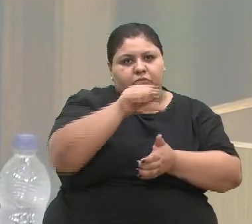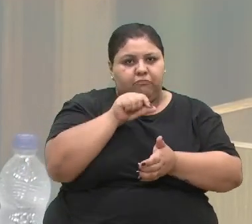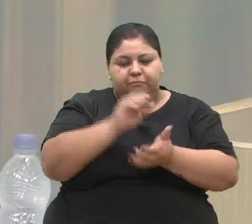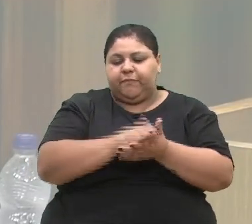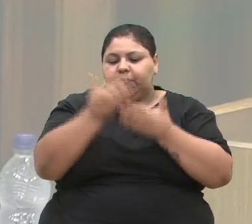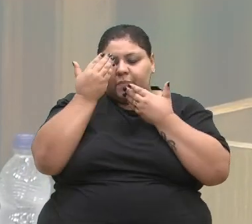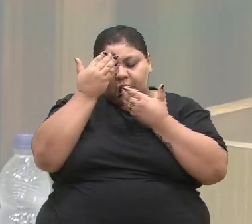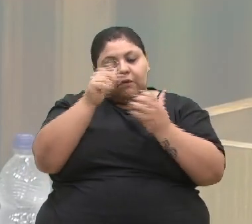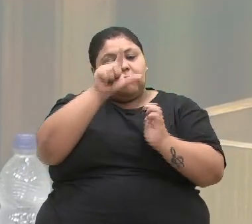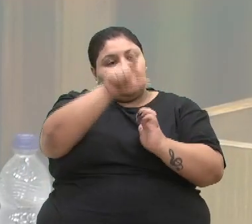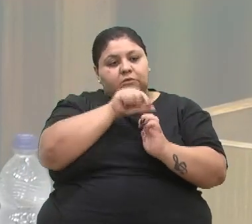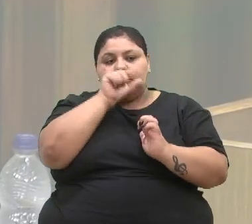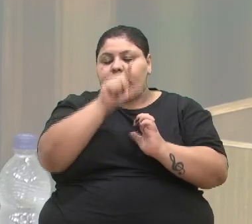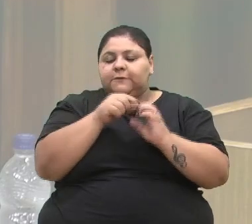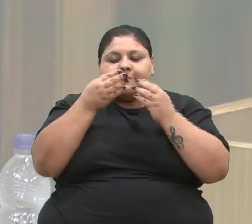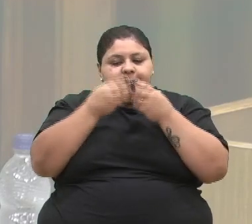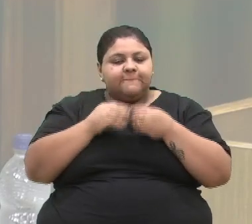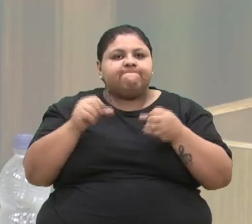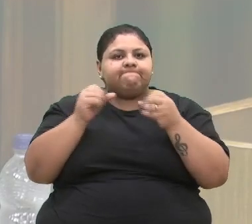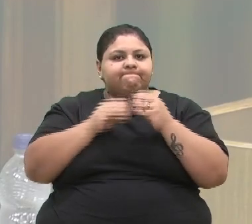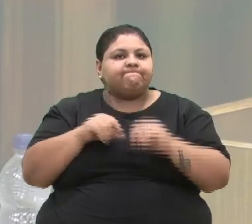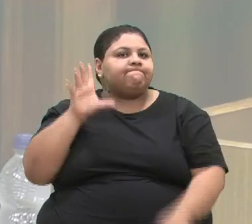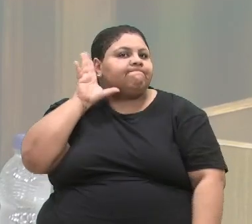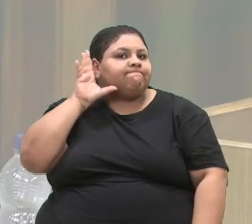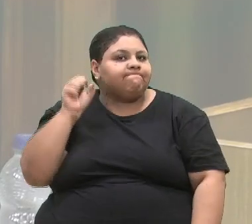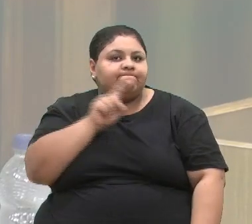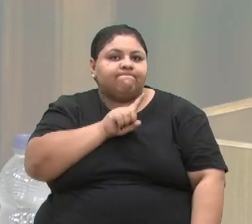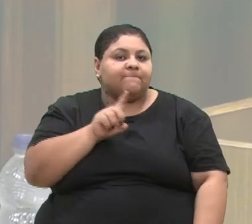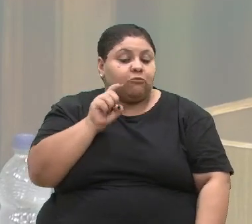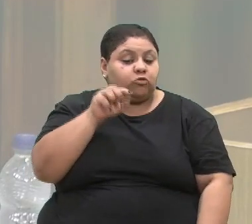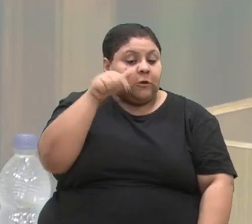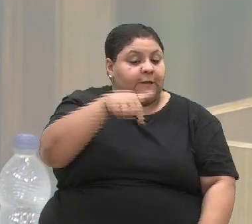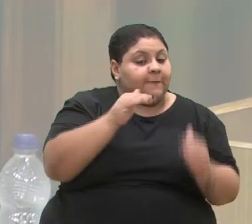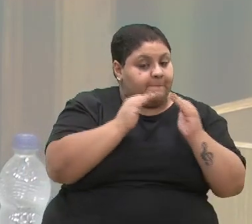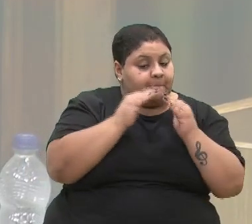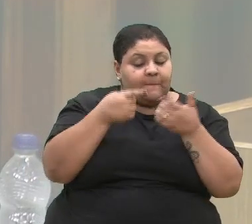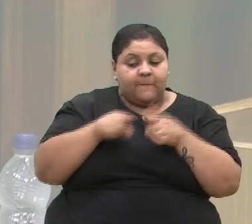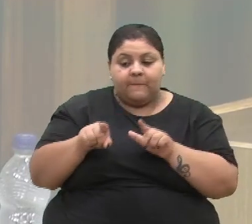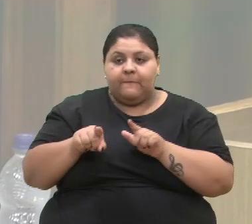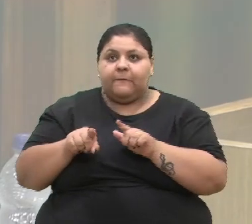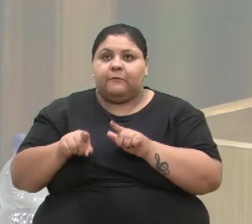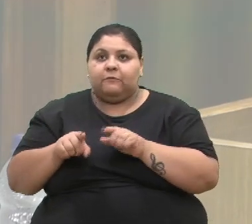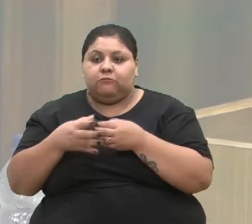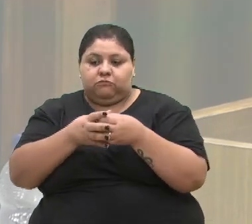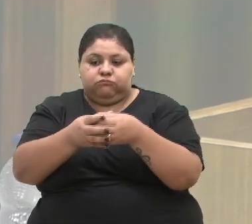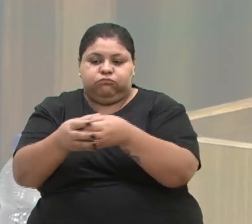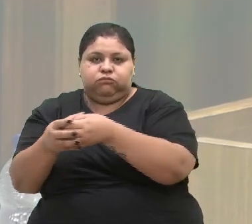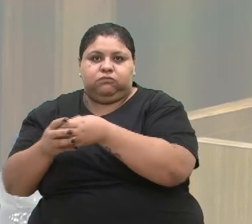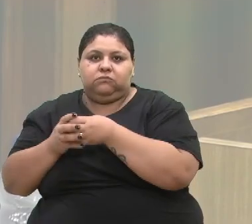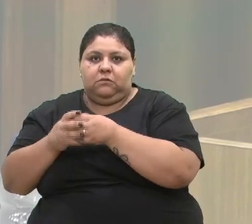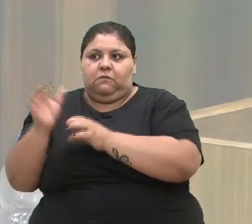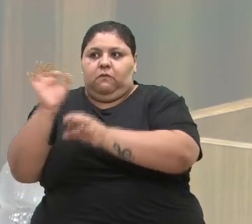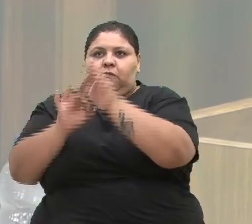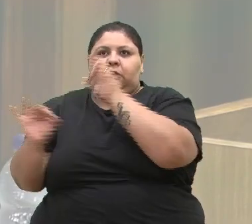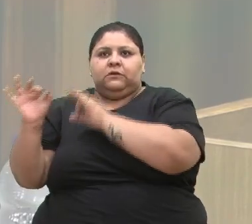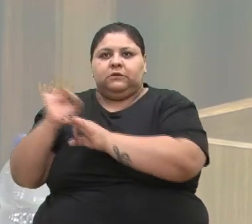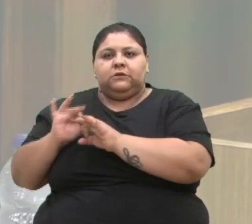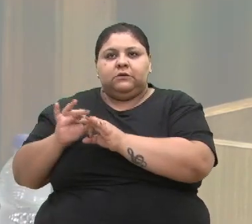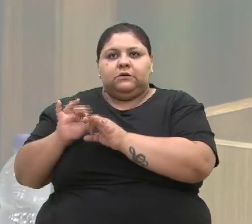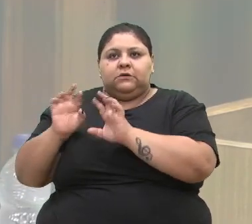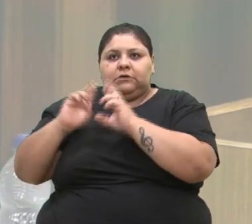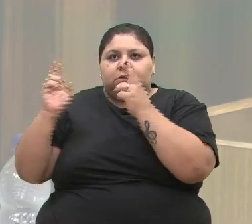essa empresa pela sensibilidade em escutar não somente esta casa, mas aos grupos organizados que se